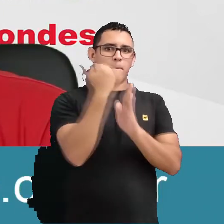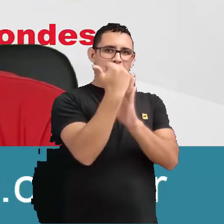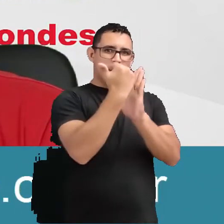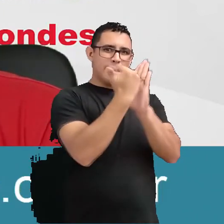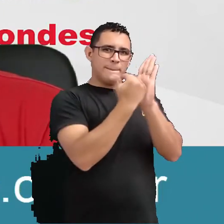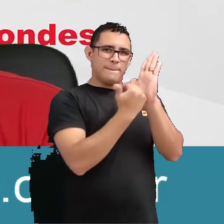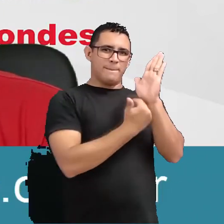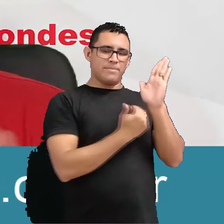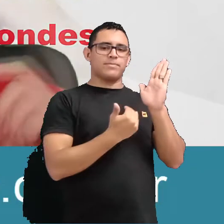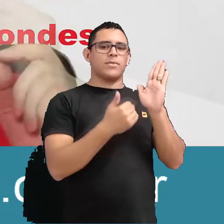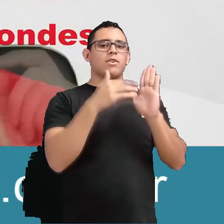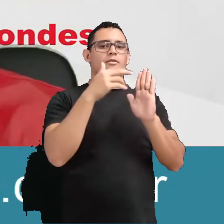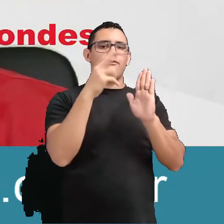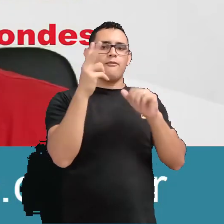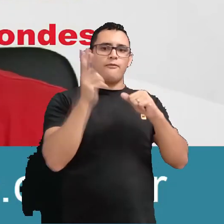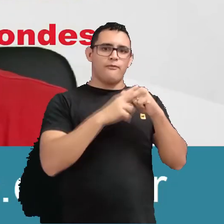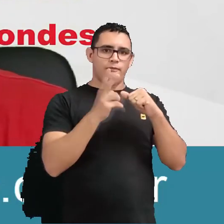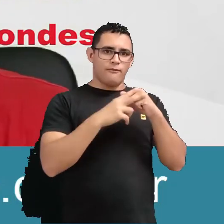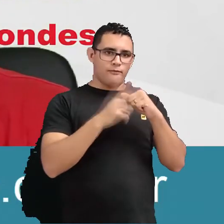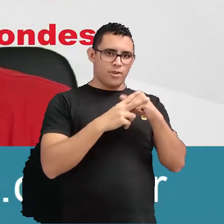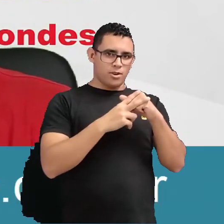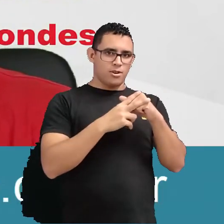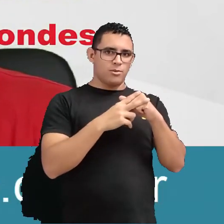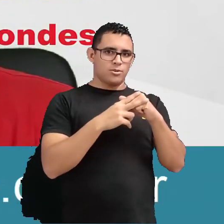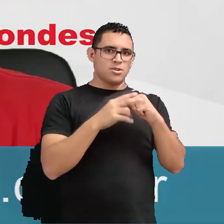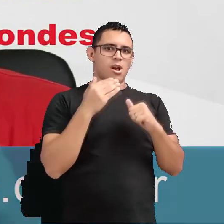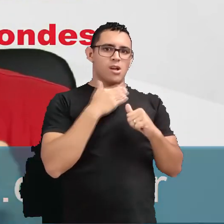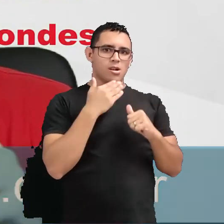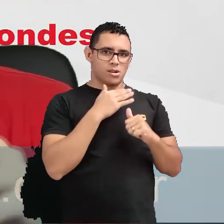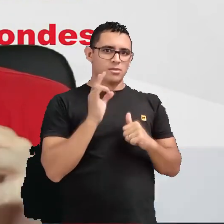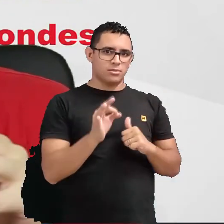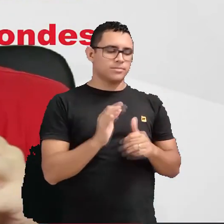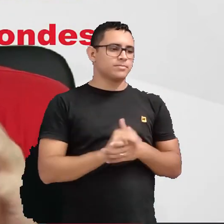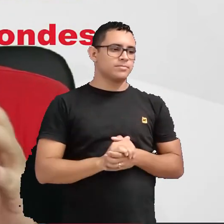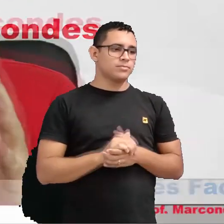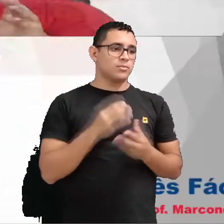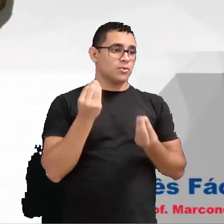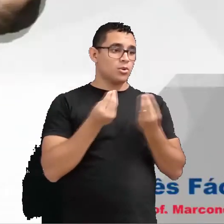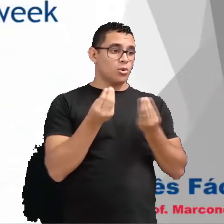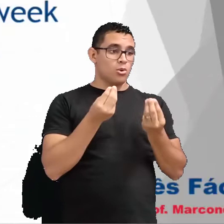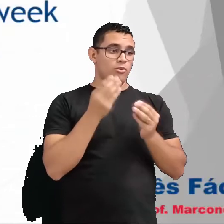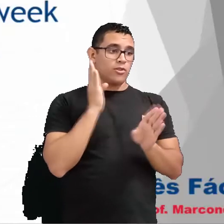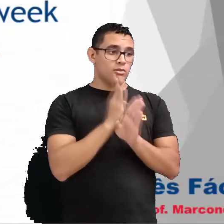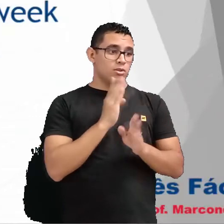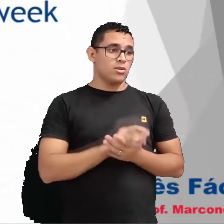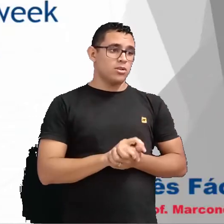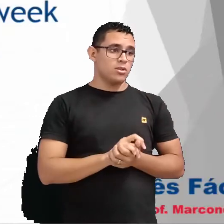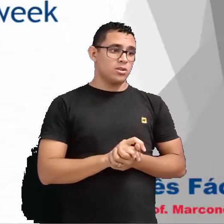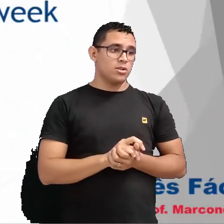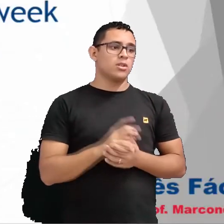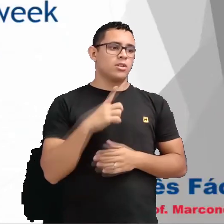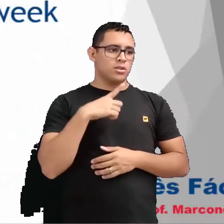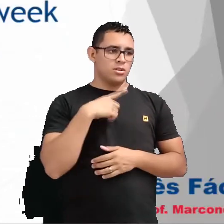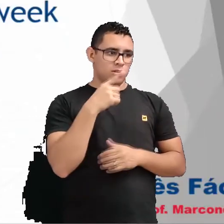verbos irregulares, ok? List of irregular verbs. Então nessa lista como é que vai estar? Nós vamos ter então, por exemplo, aqui o